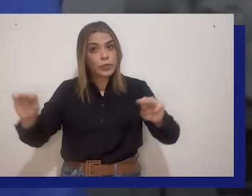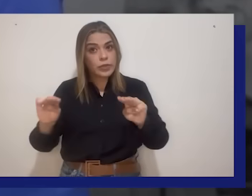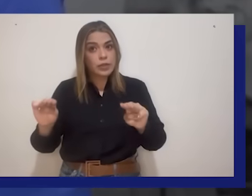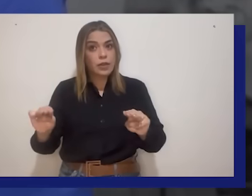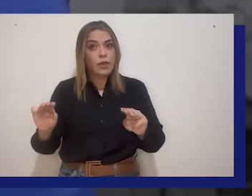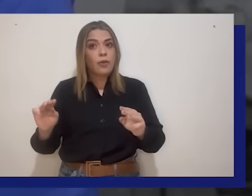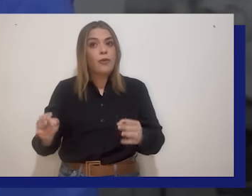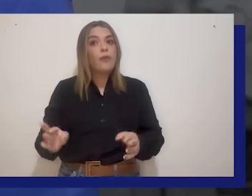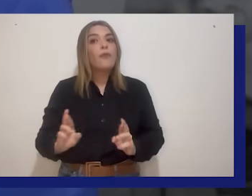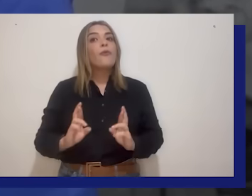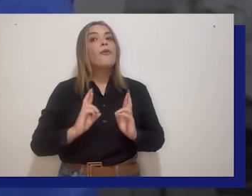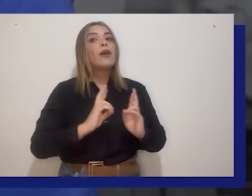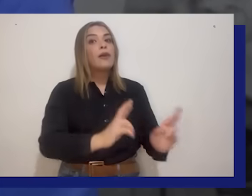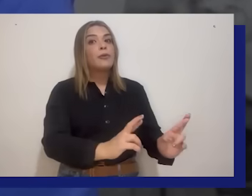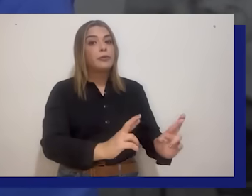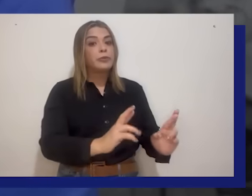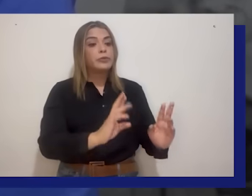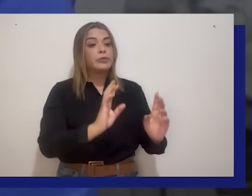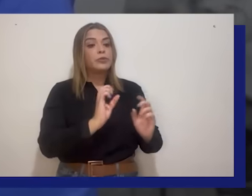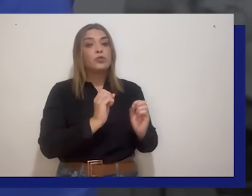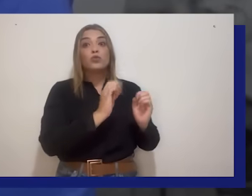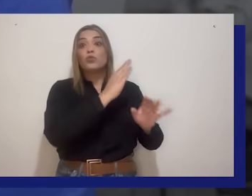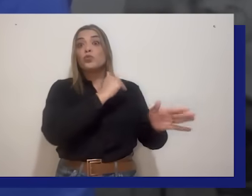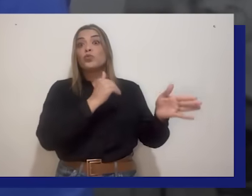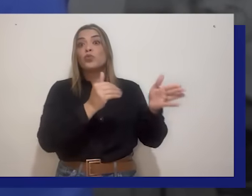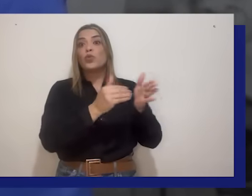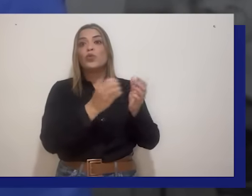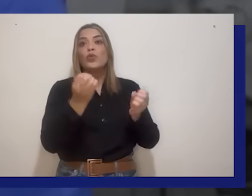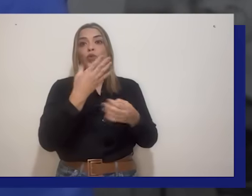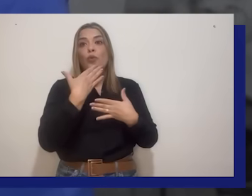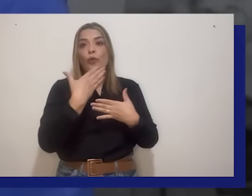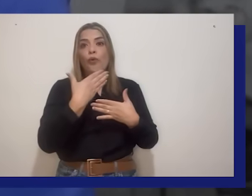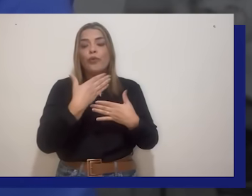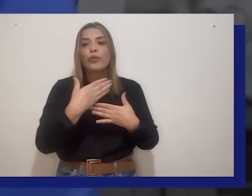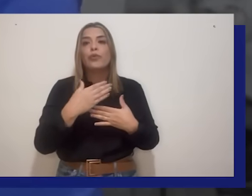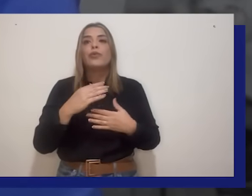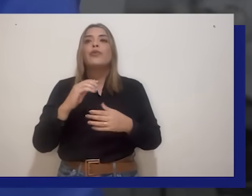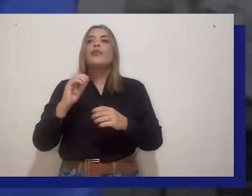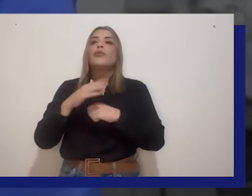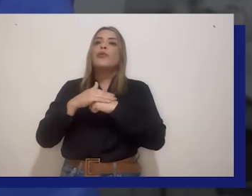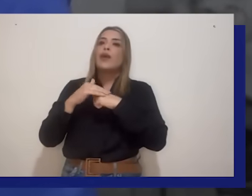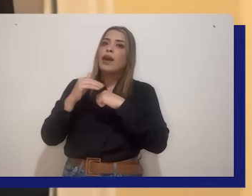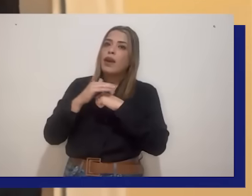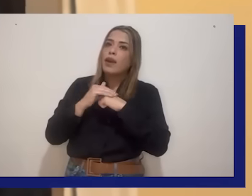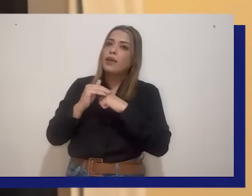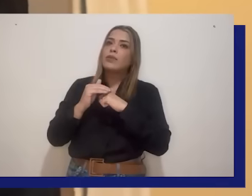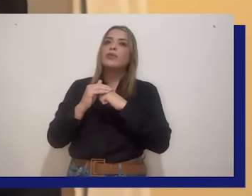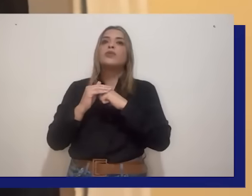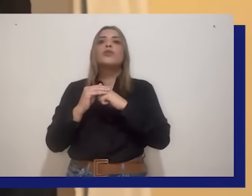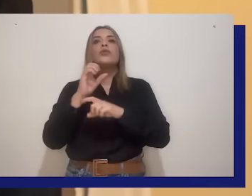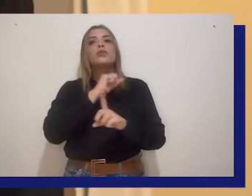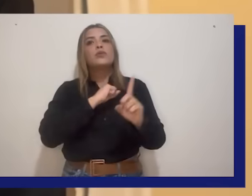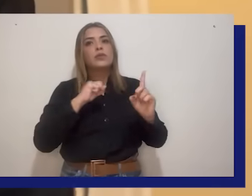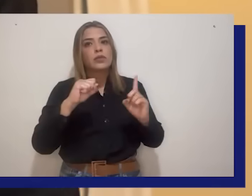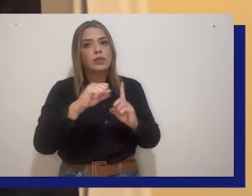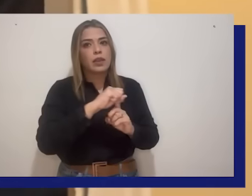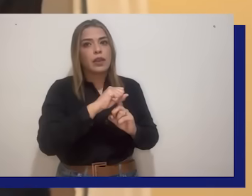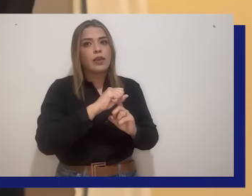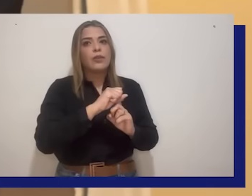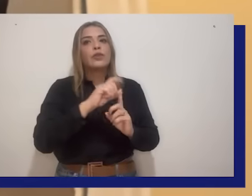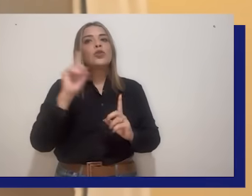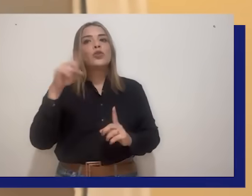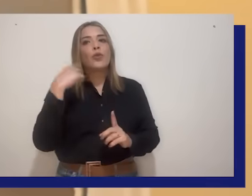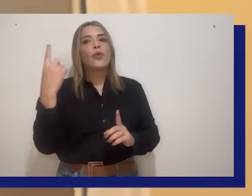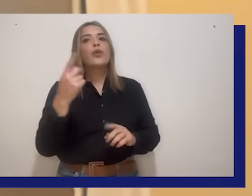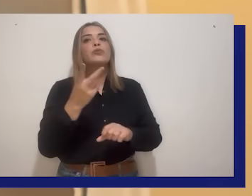modernos e com esse olhar acolhedor e voltado para o social. busca, na verdade, de acervo,